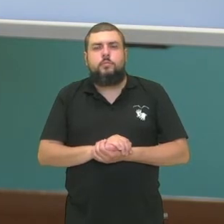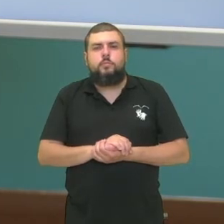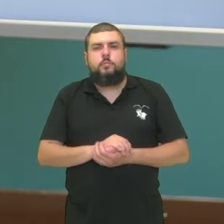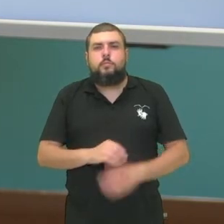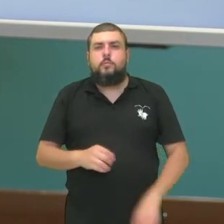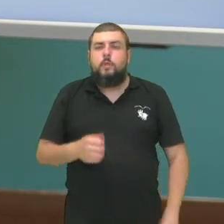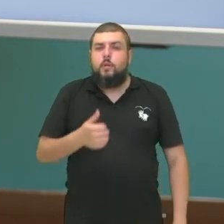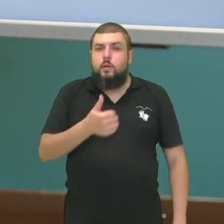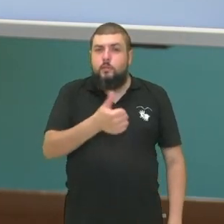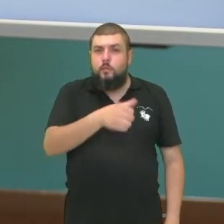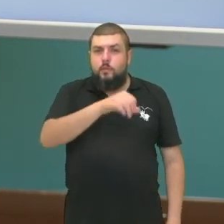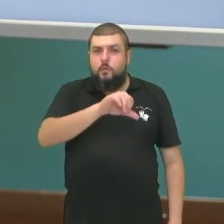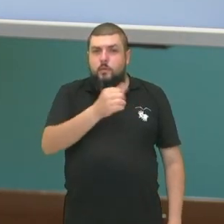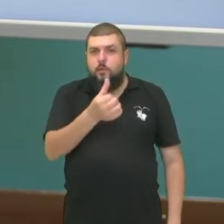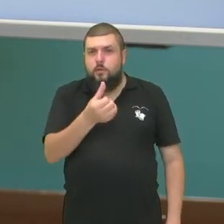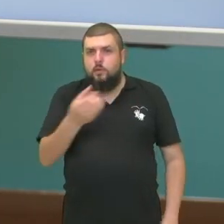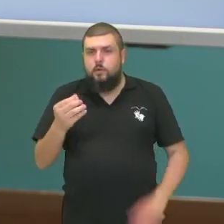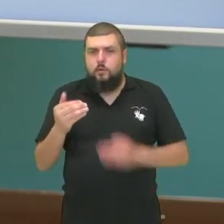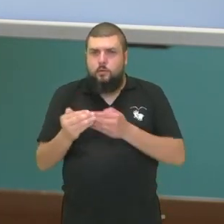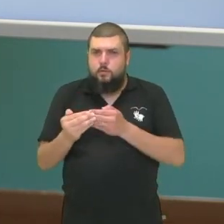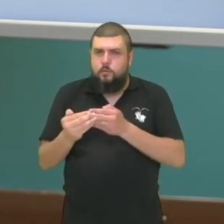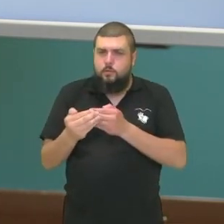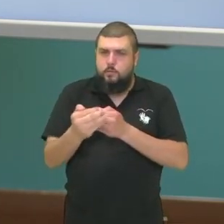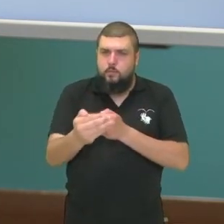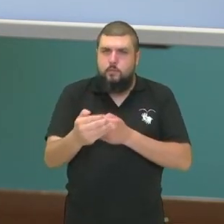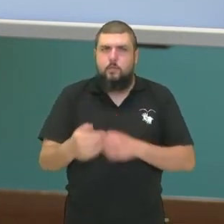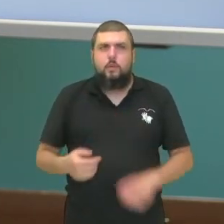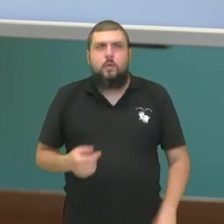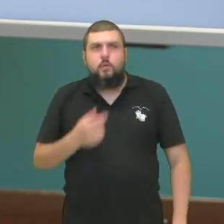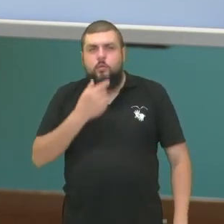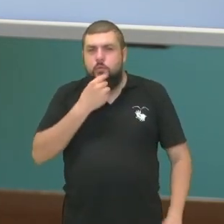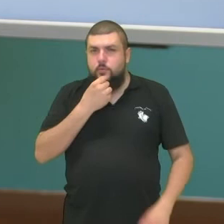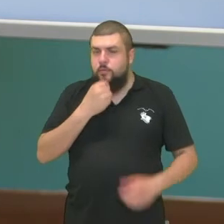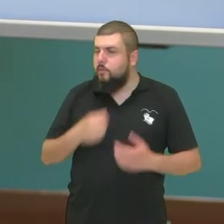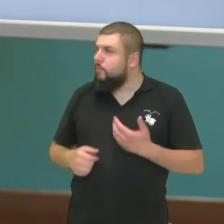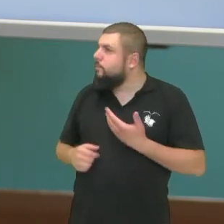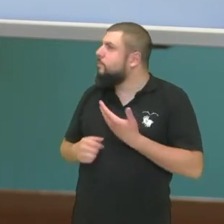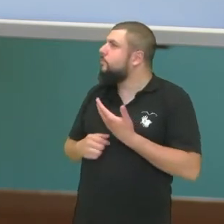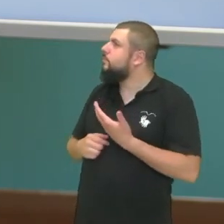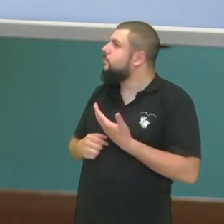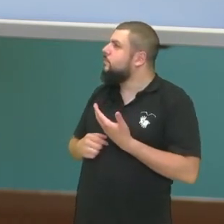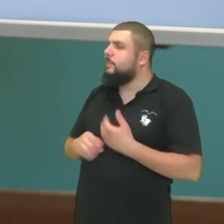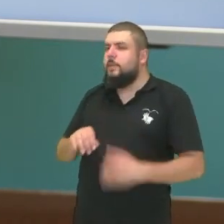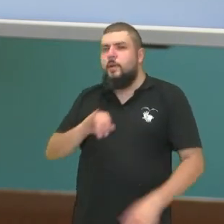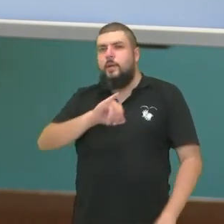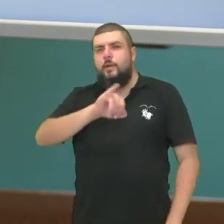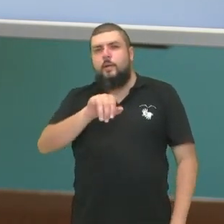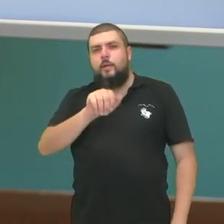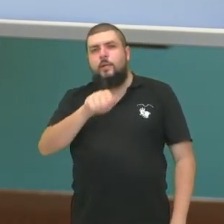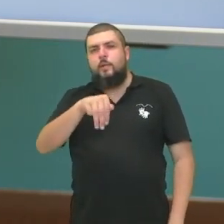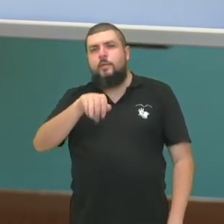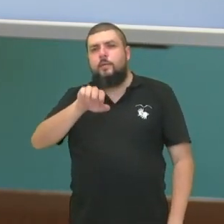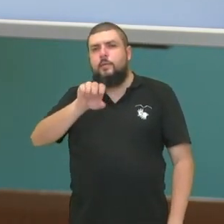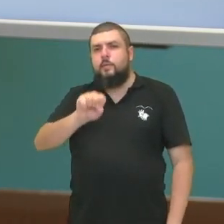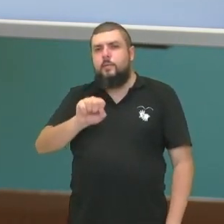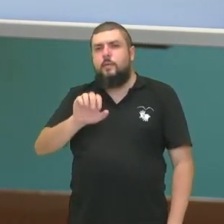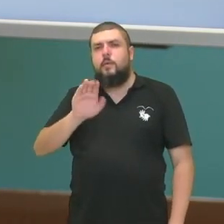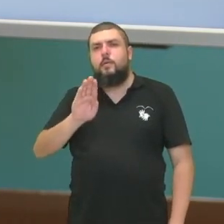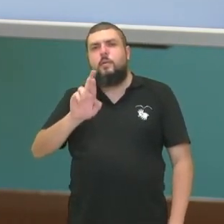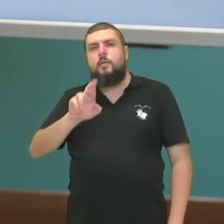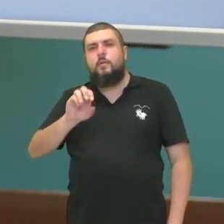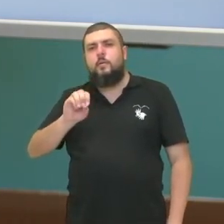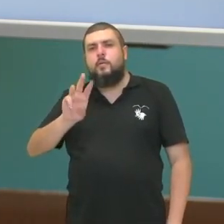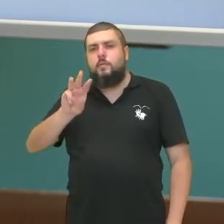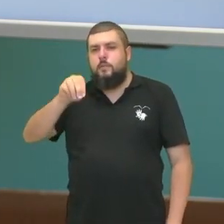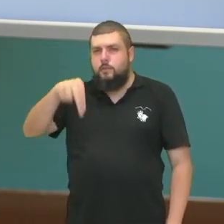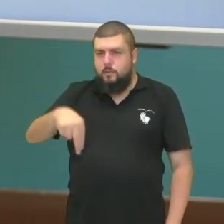foi influenciada por um artista chamado James Brown, quando ele criou um novo ritmo, chamou de soul, e mais